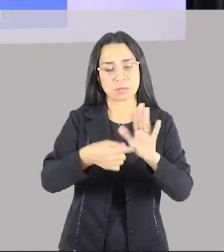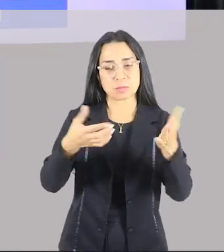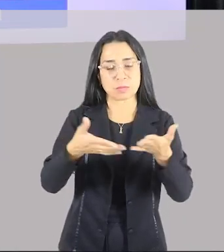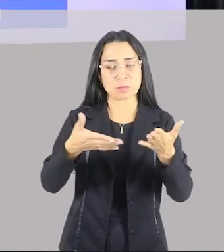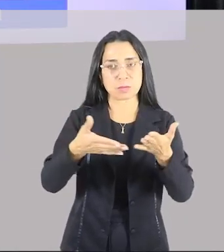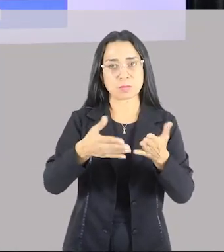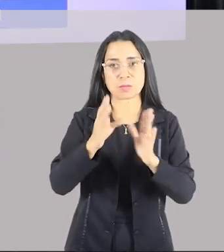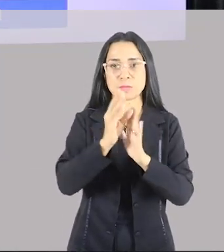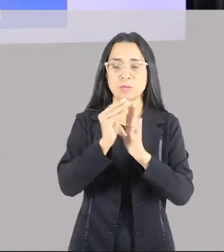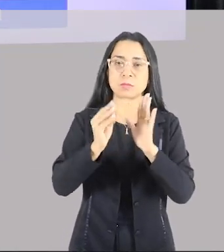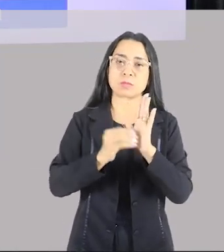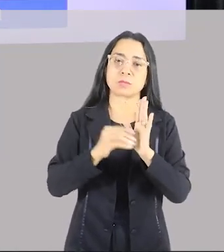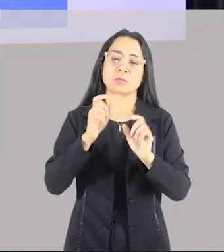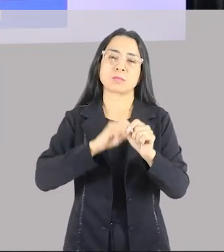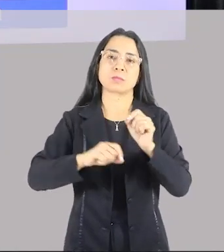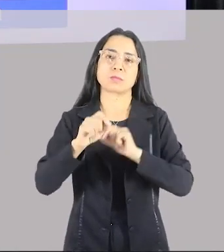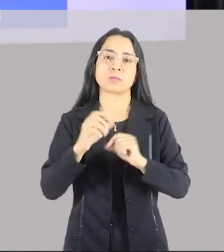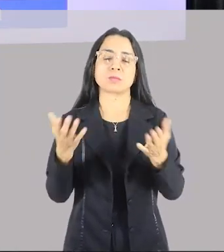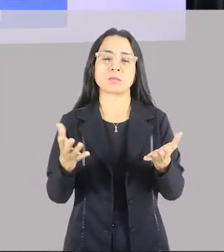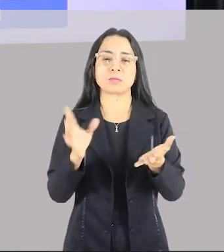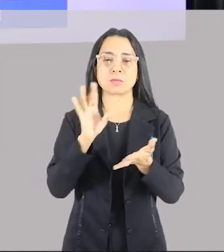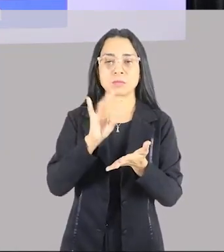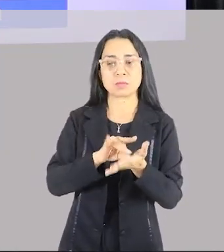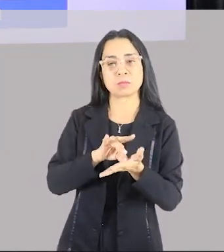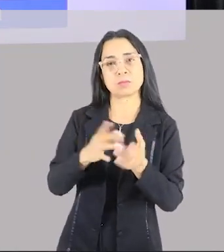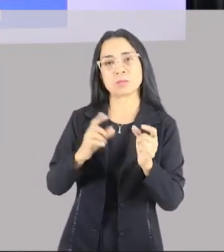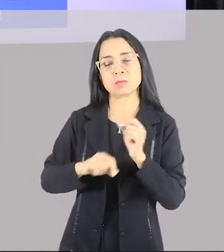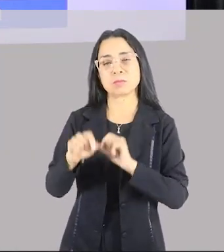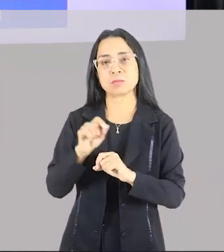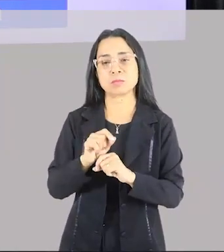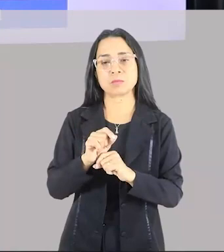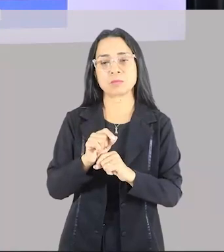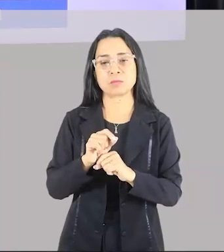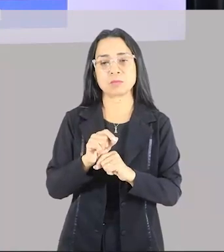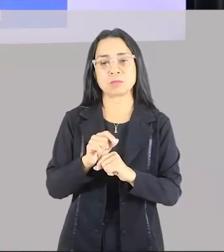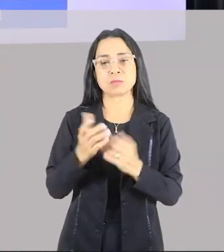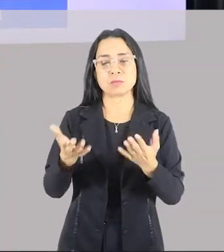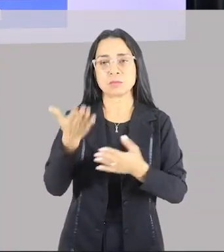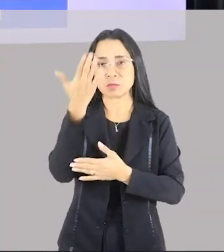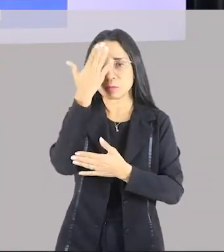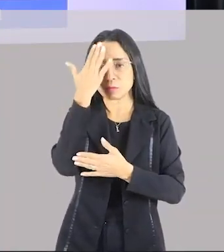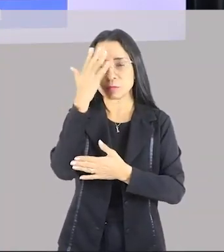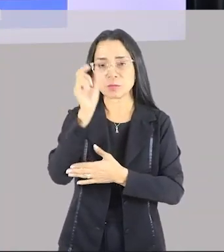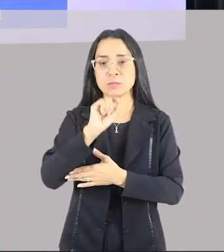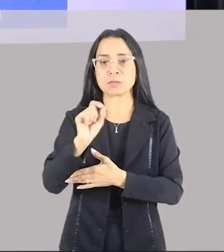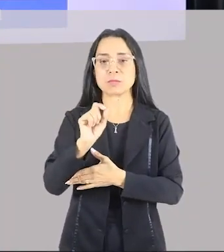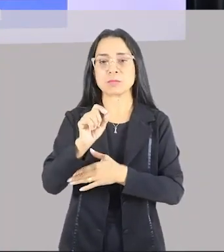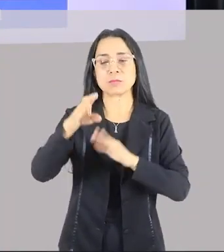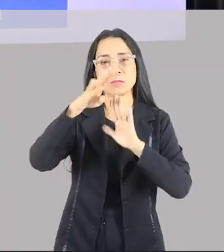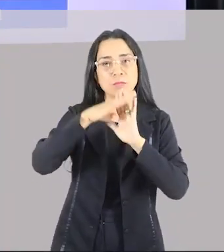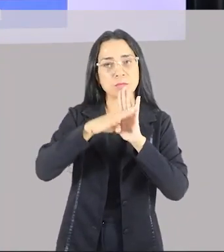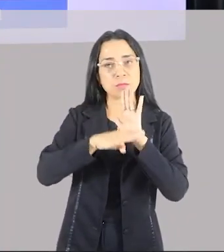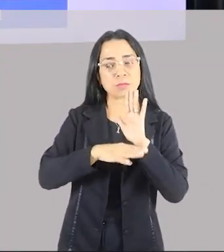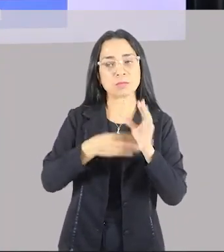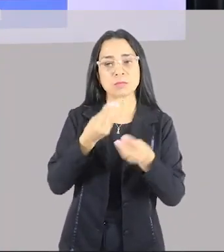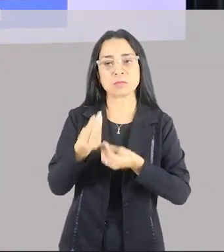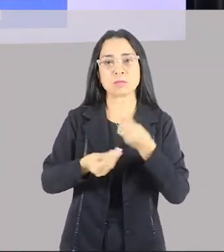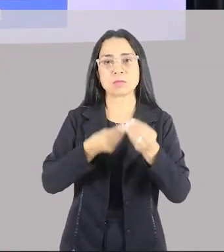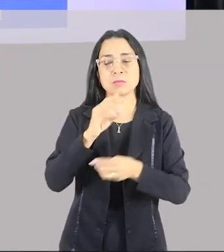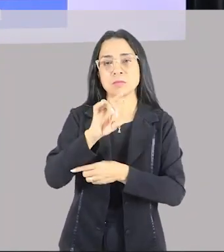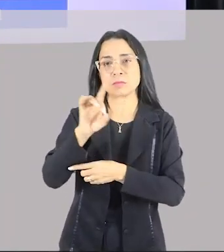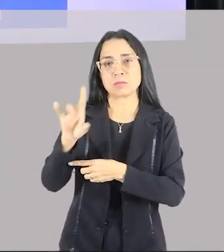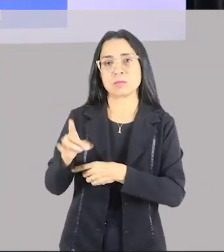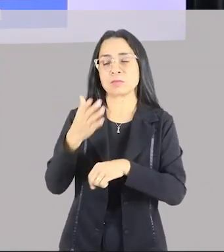são os conteúdos que estão firmados, que são consolidados, e assim a gente vai entender a classificação de como cada